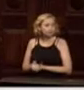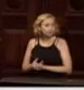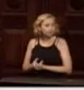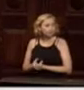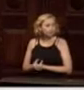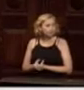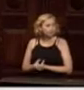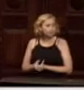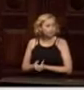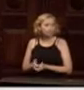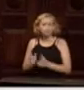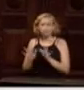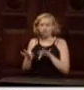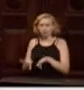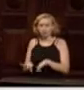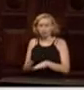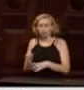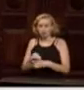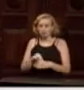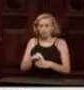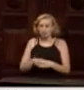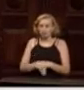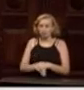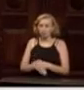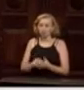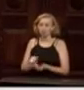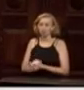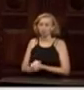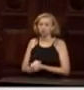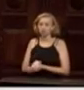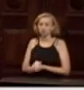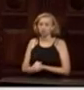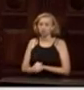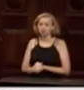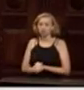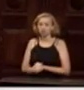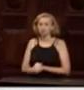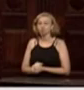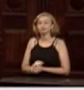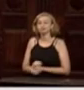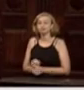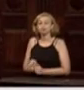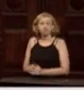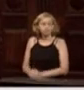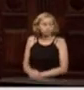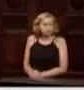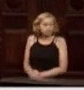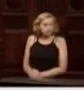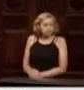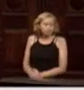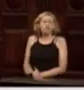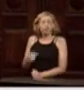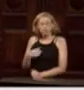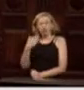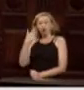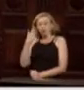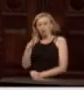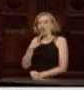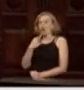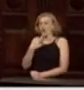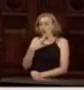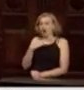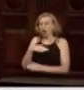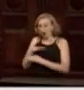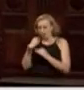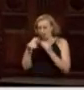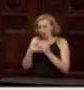ao final da apuração, sejam inocentados e não estejam envolvidos nessa questão. Mas eu conheço essa gente.